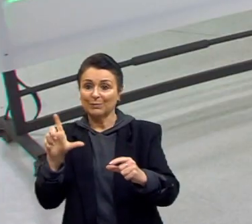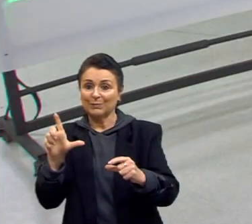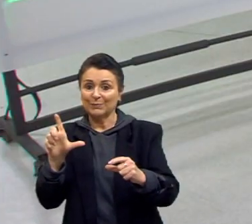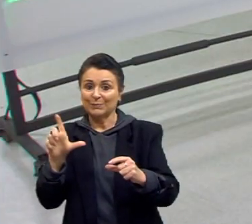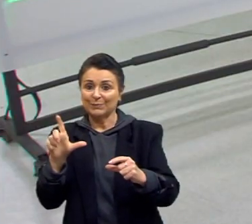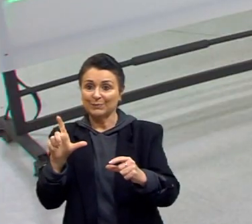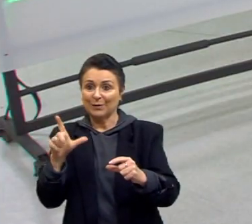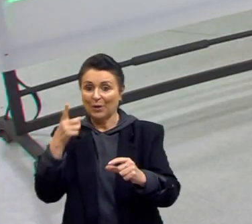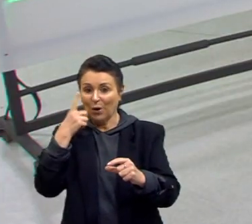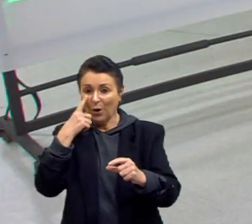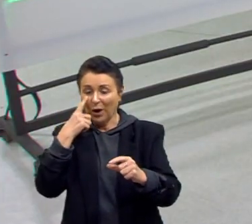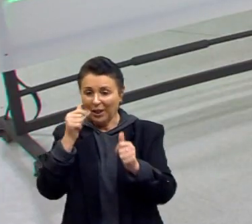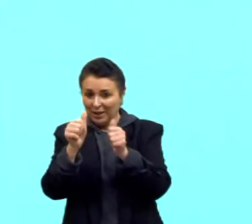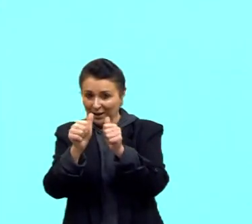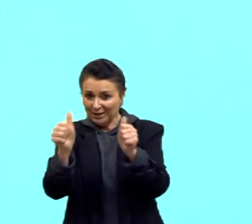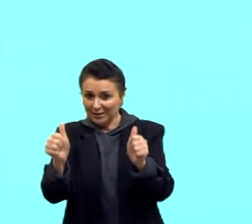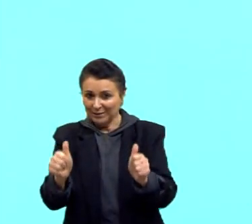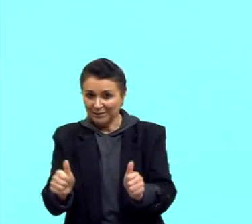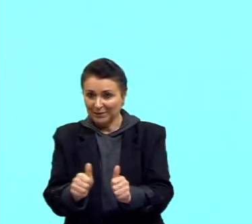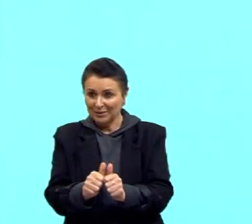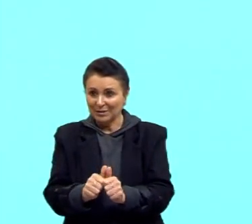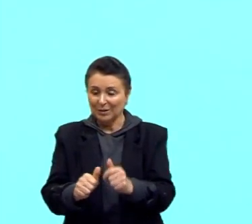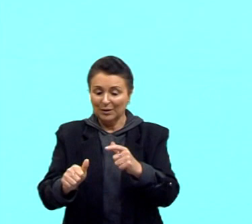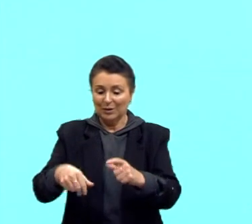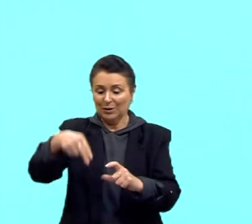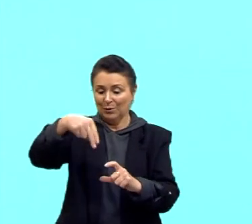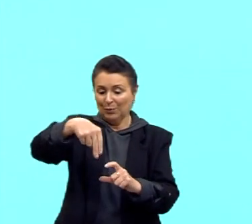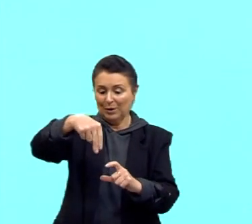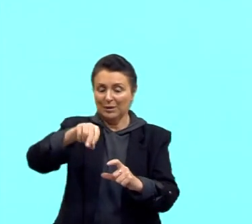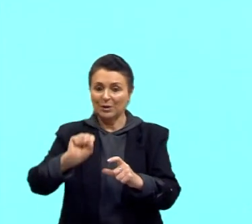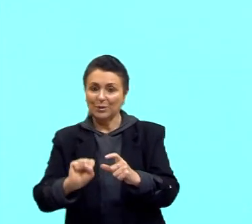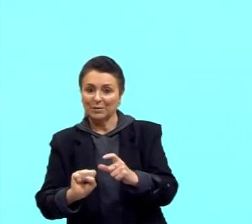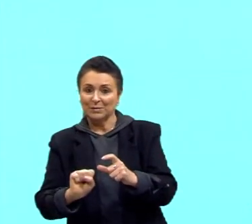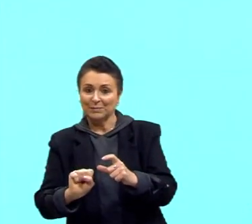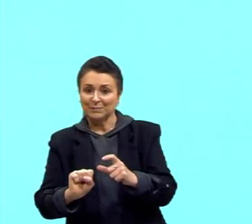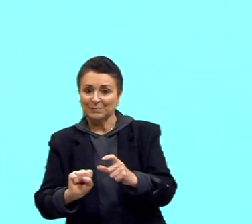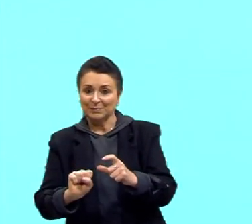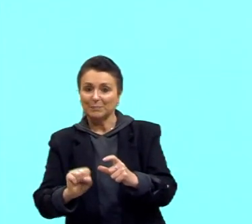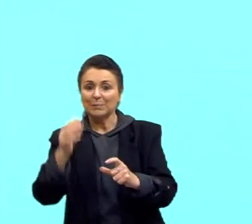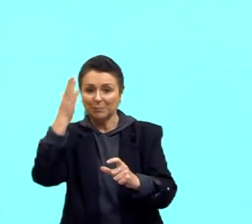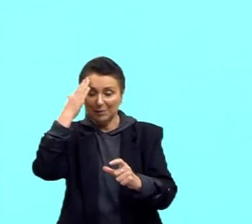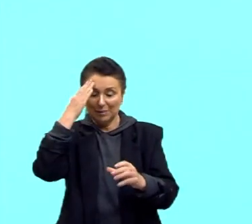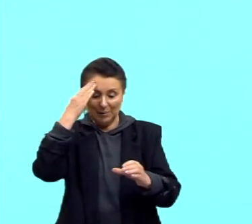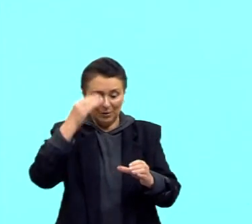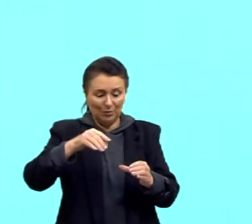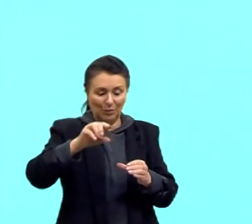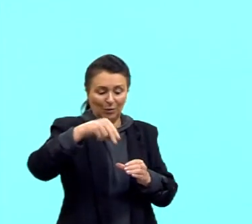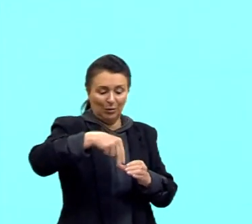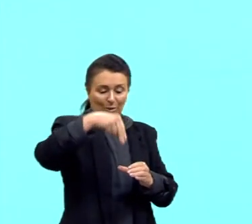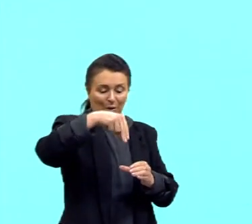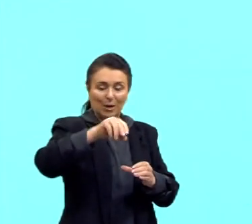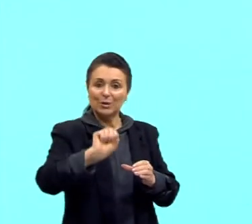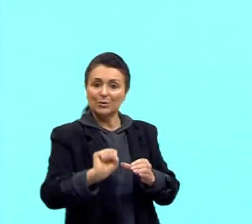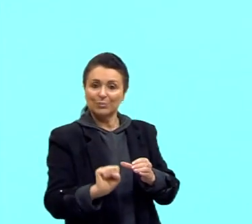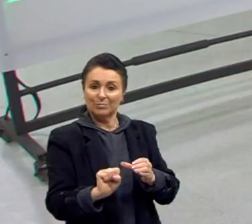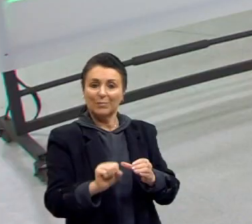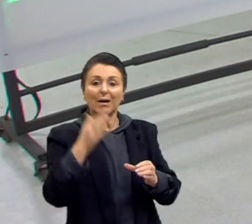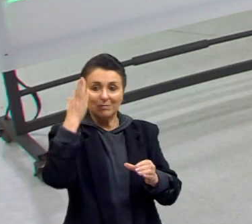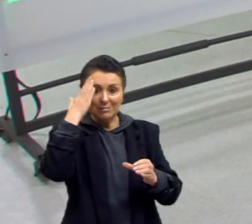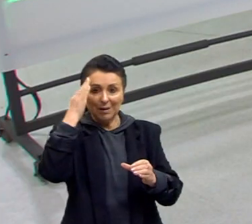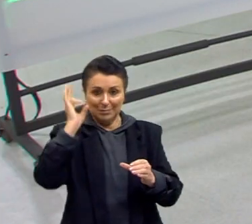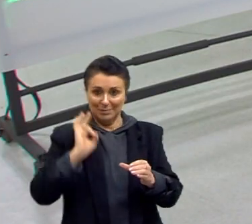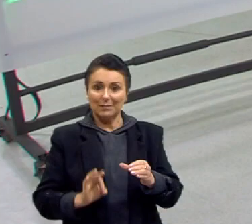aqui na imagem a gente tem um indicando né O N E o s que é para gente saber se é o norte ou sul Tá